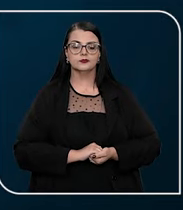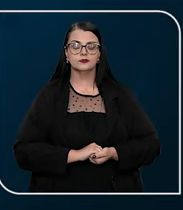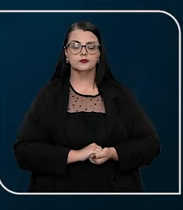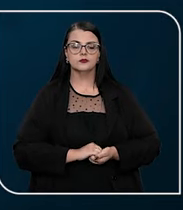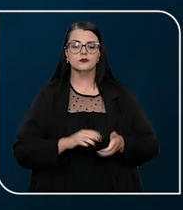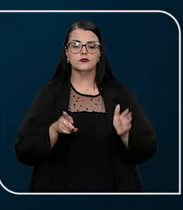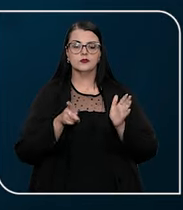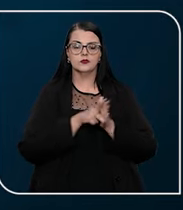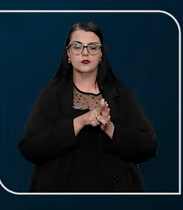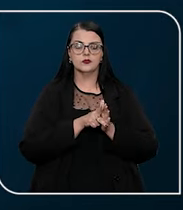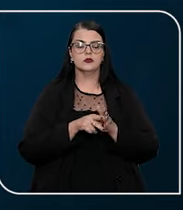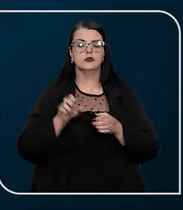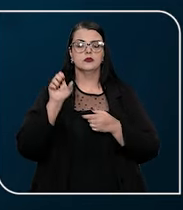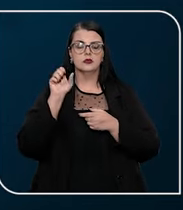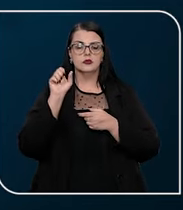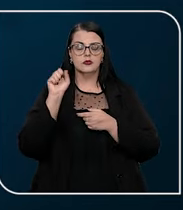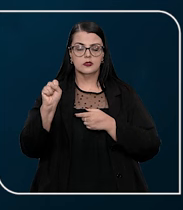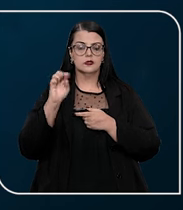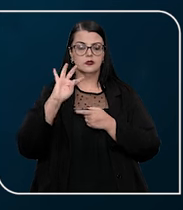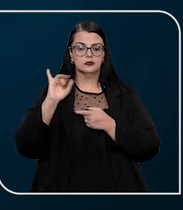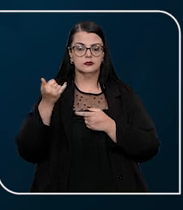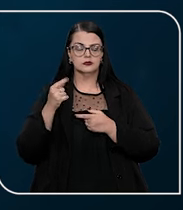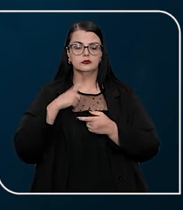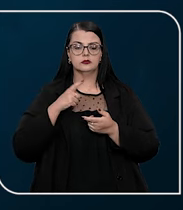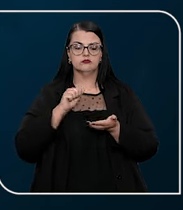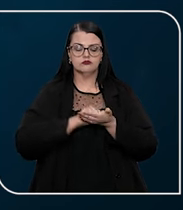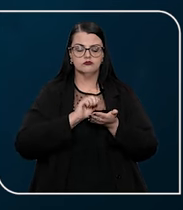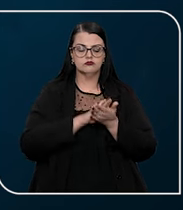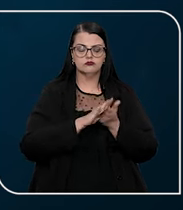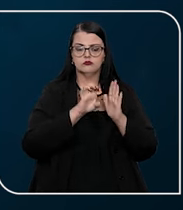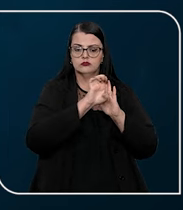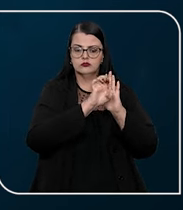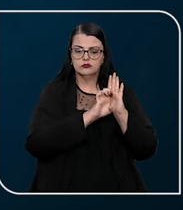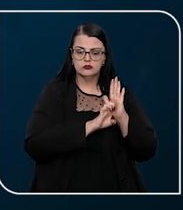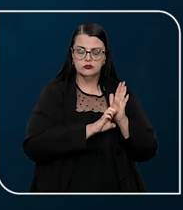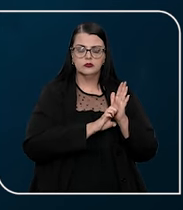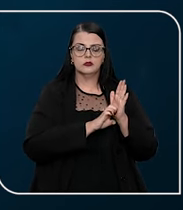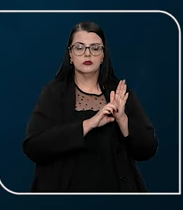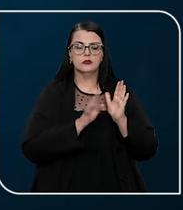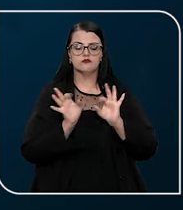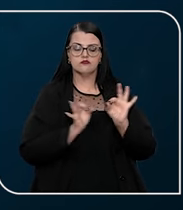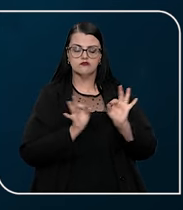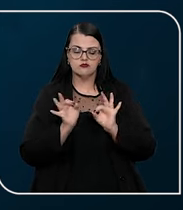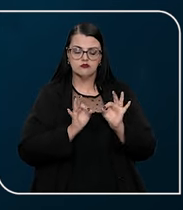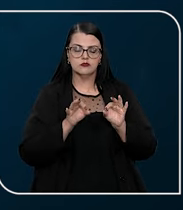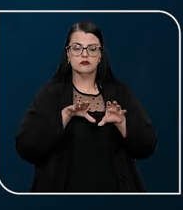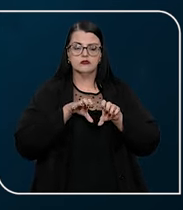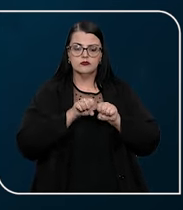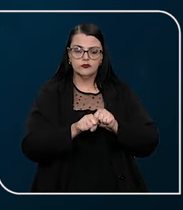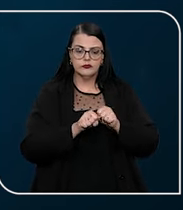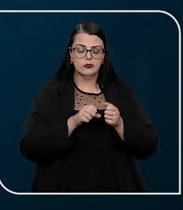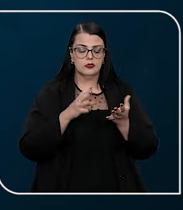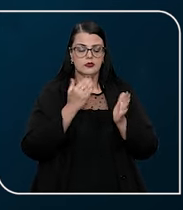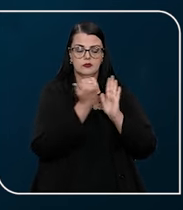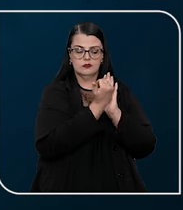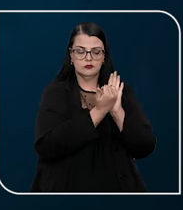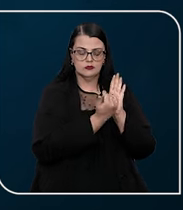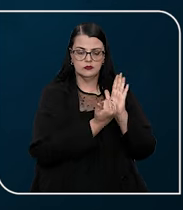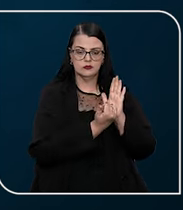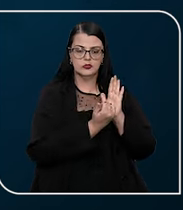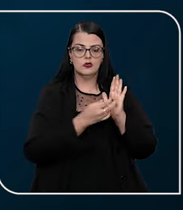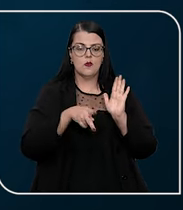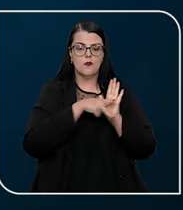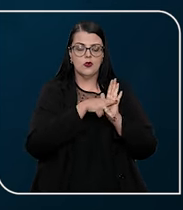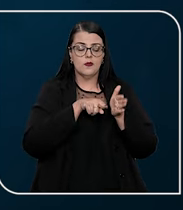Federal o Superior Tribunal de Justiça publicou o edital do concurso para a formação de cadastro de reserva